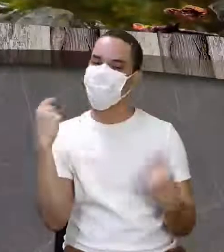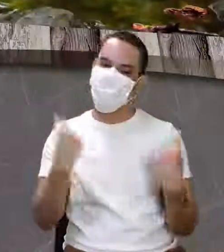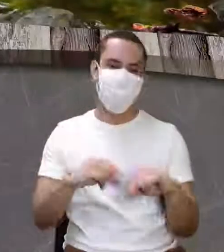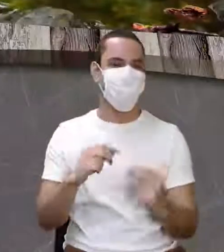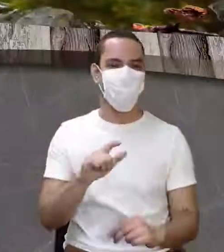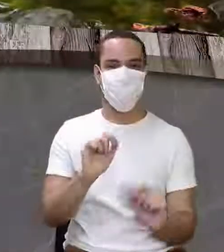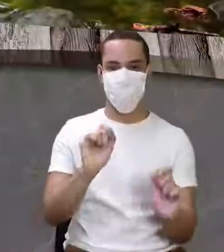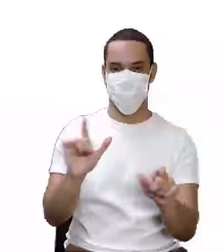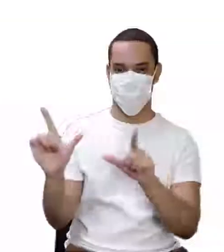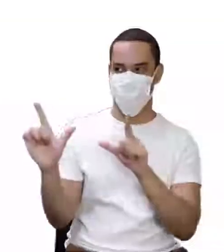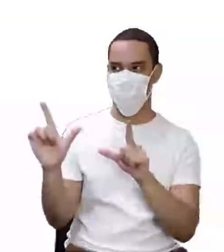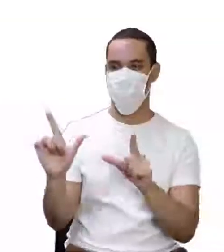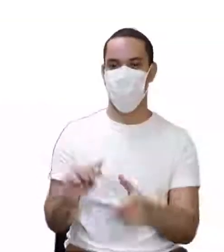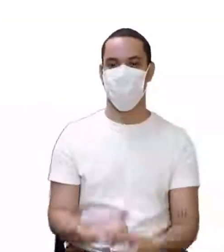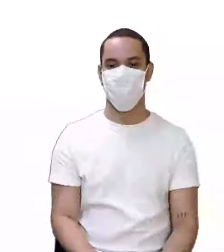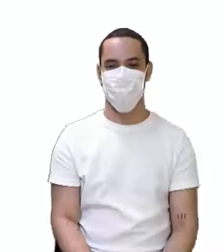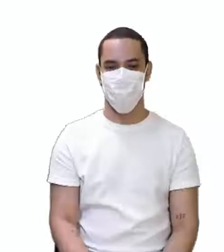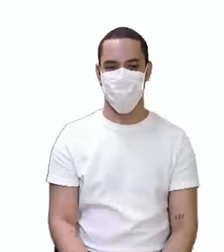lá na tela.